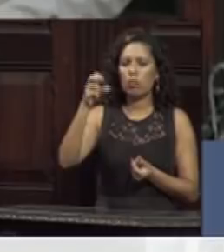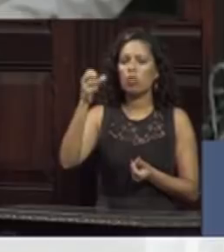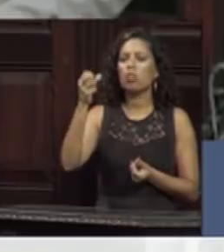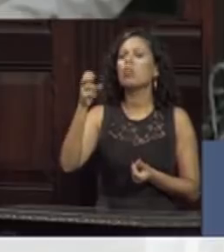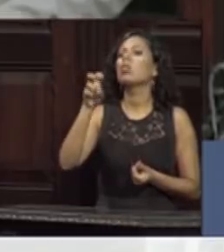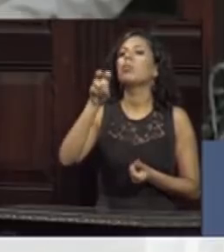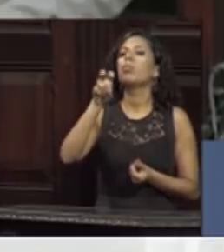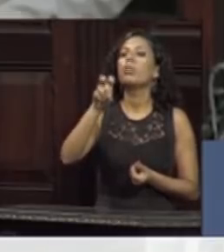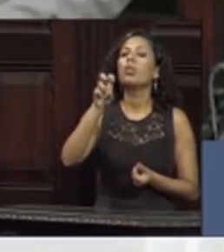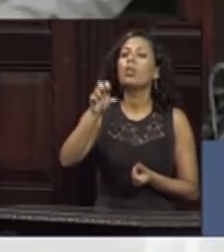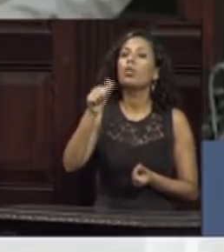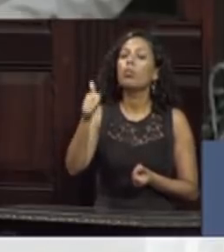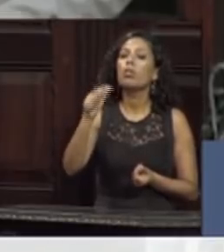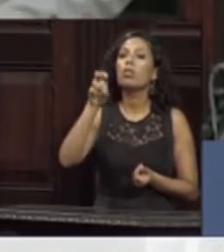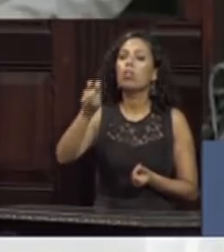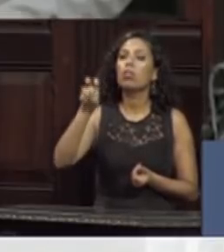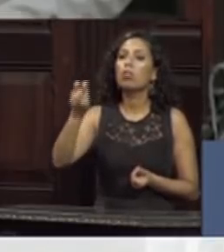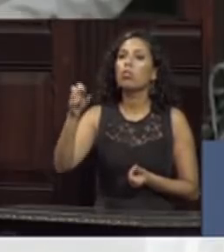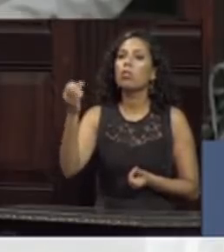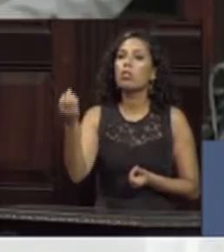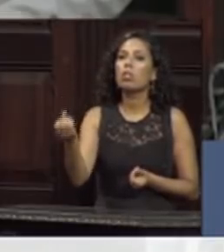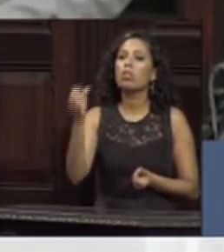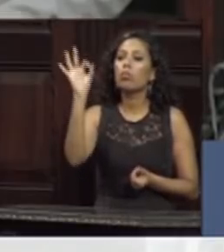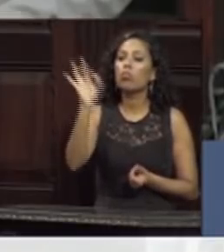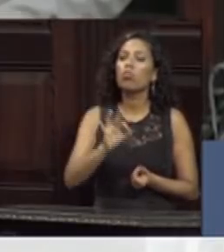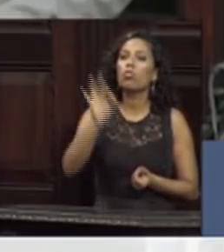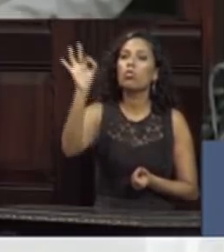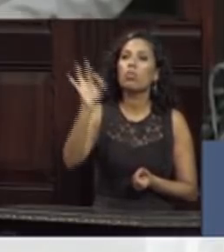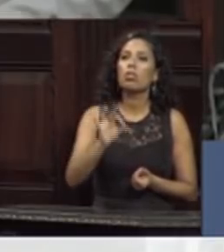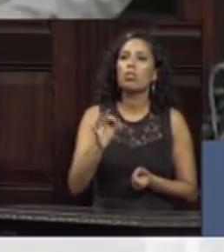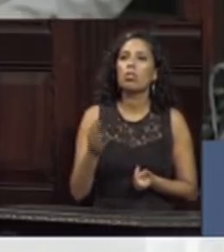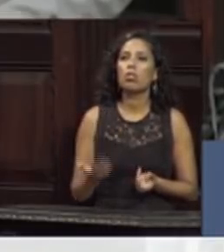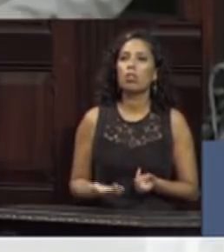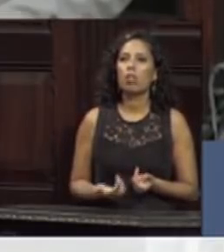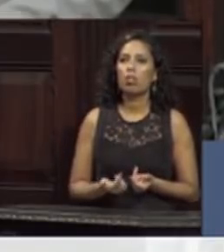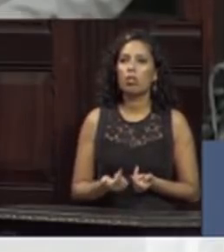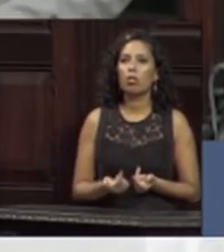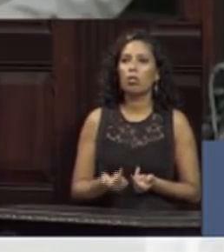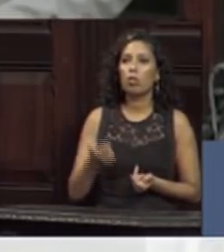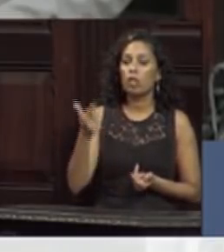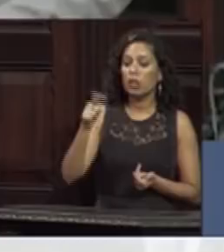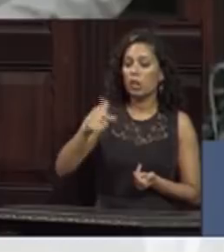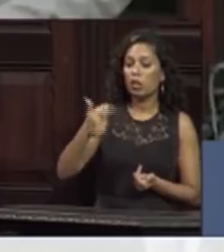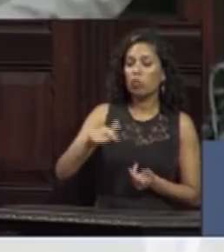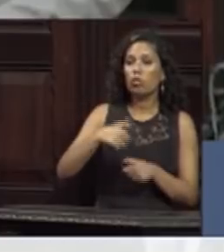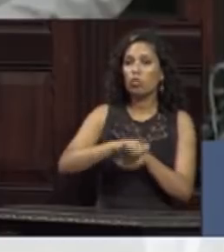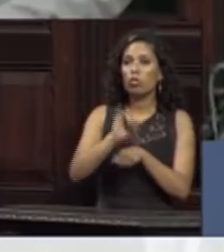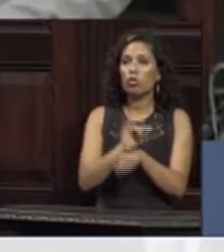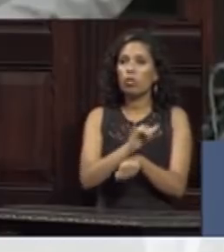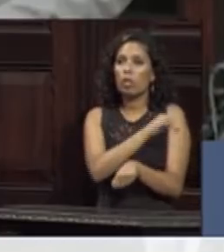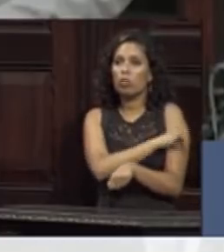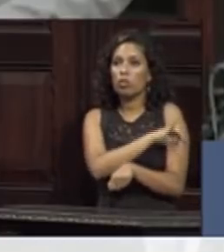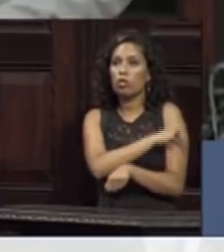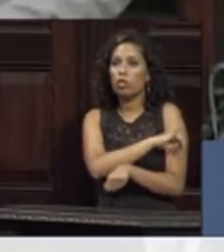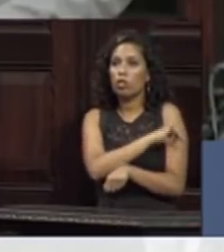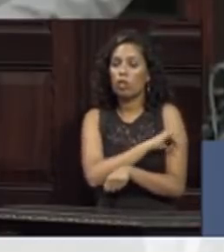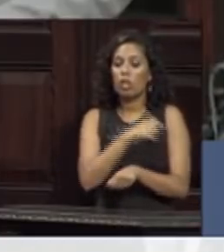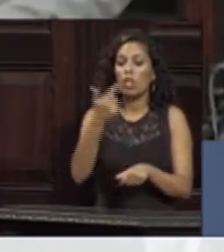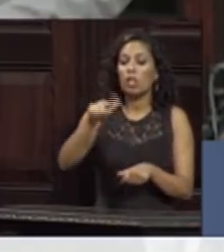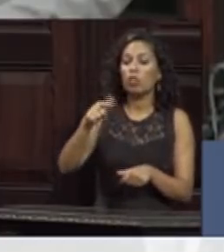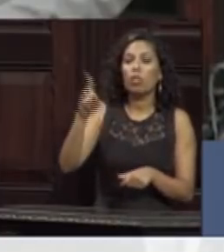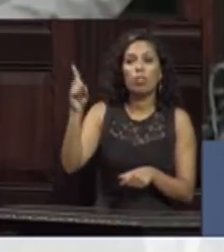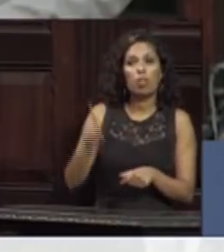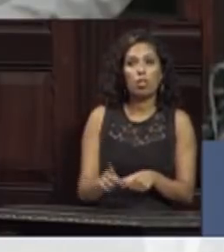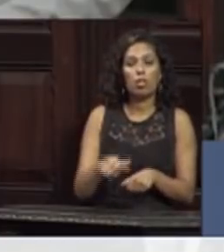1.555% acima do preço mínimo no campo, pós-sal. Não tinha Repetro no estado do Rio de Janeiro e não tinha um Repetro federal até